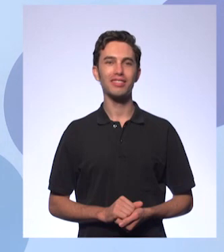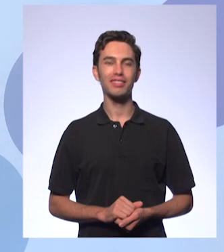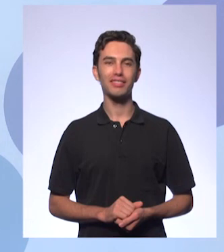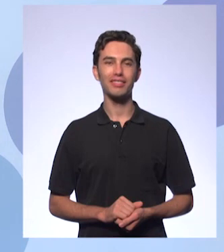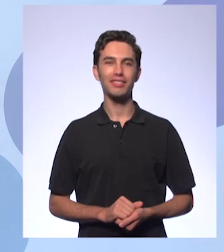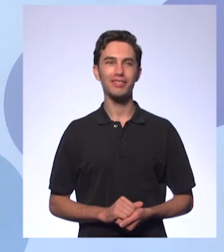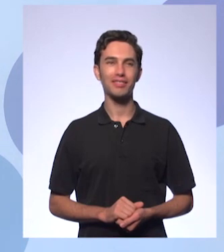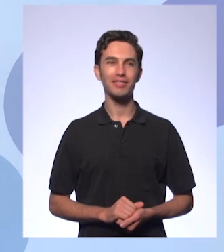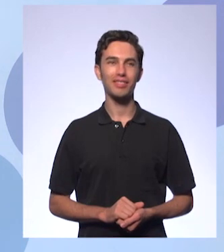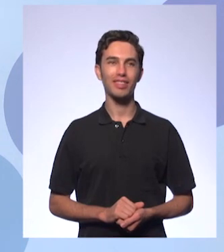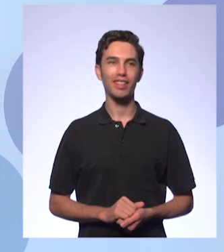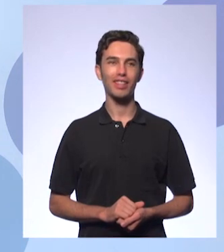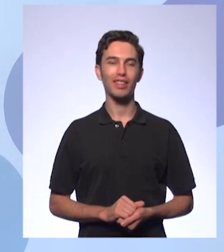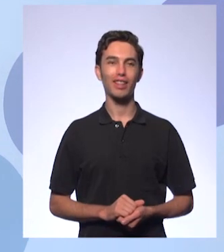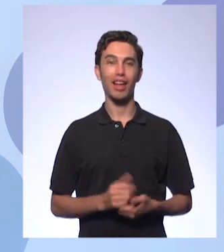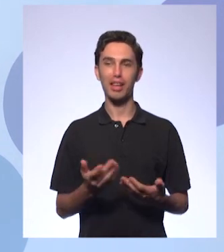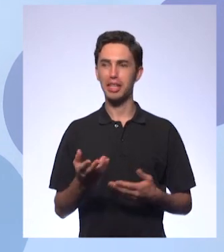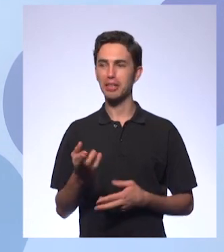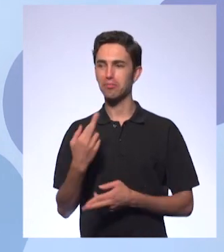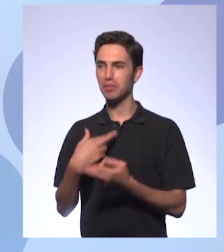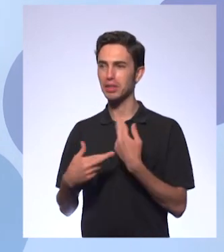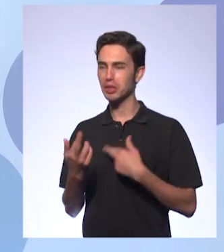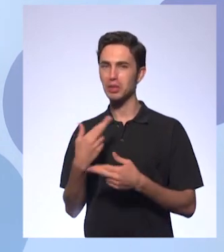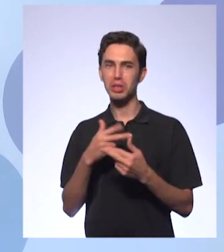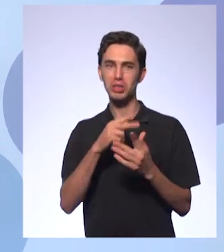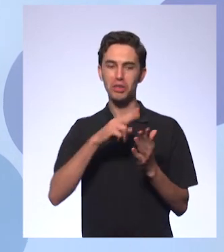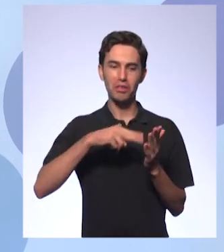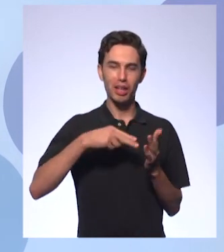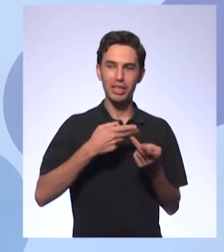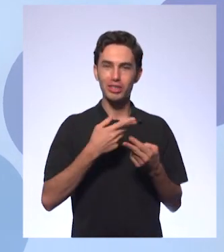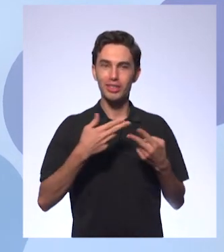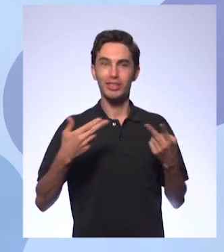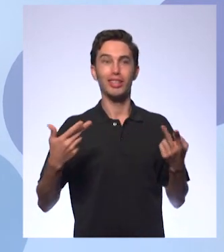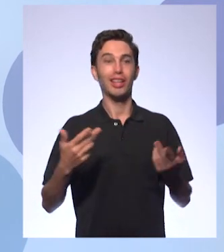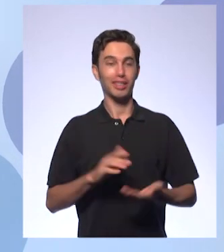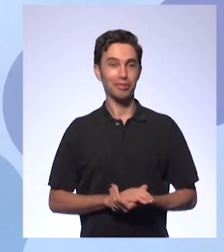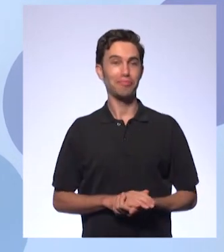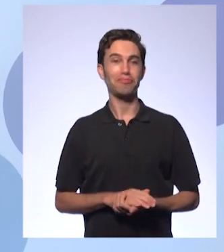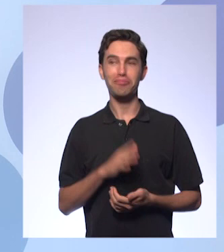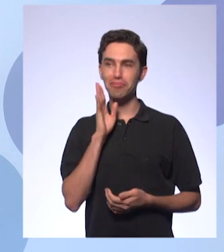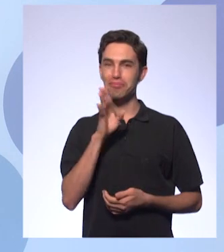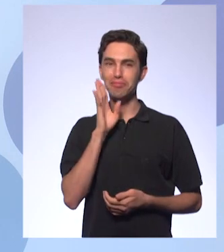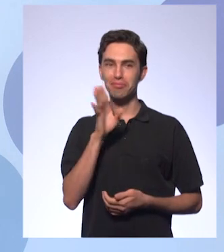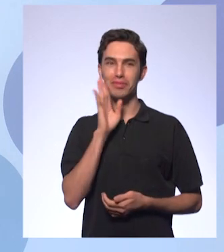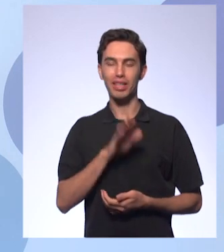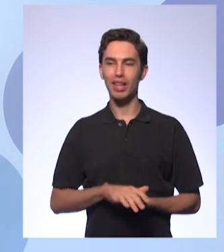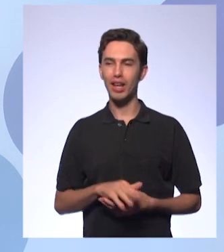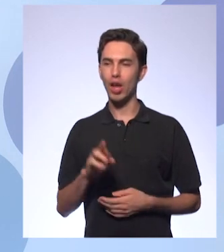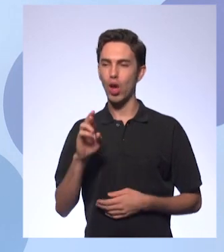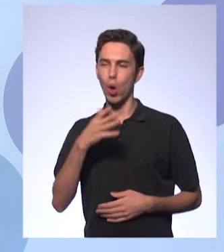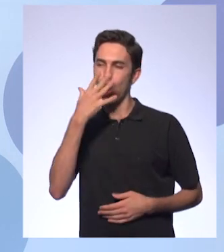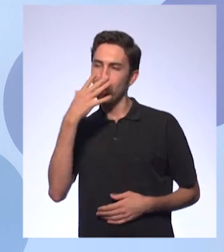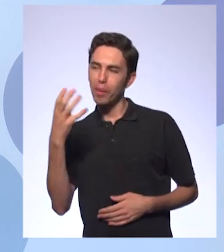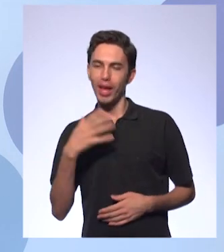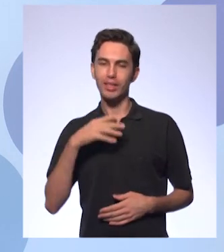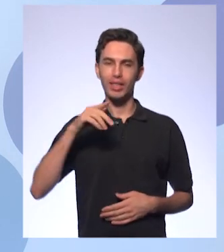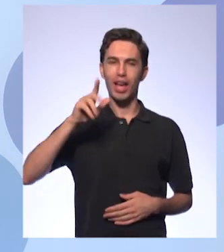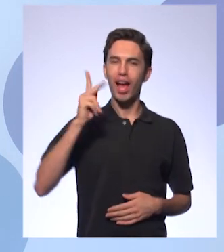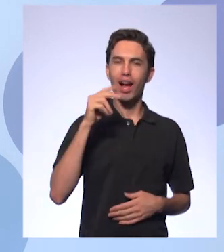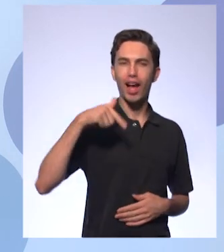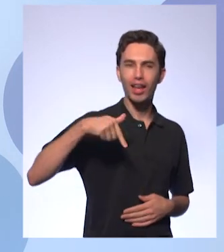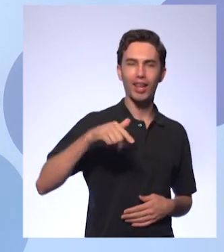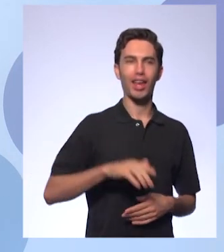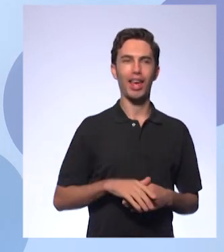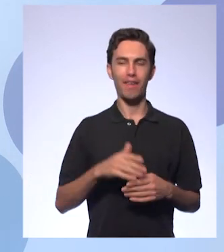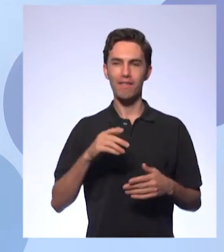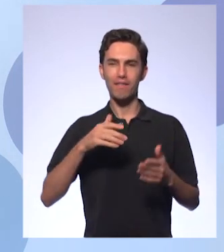Aqui, gente, um universo de possibilidades de leitura surgiu aqui no chat. Muito bacana, olha, romance, HQ, fanfic, livro